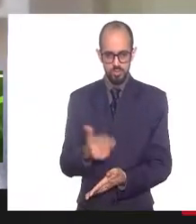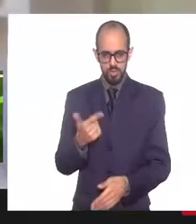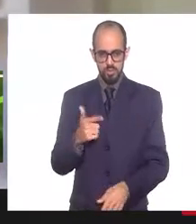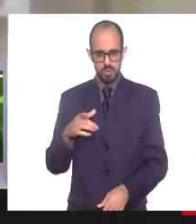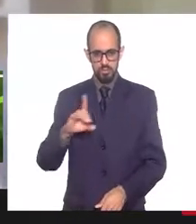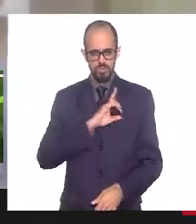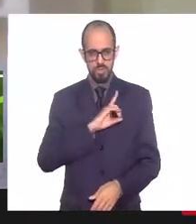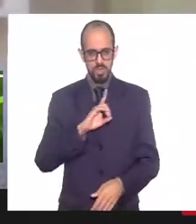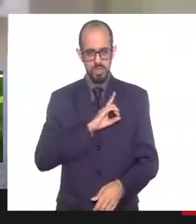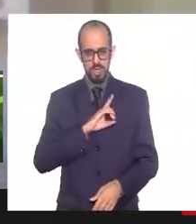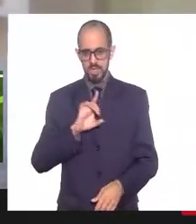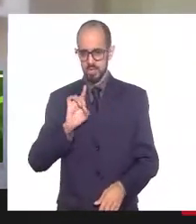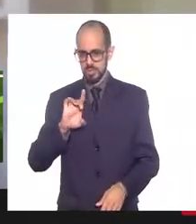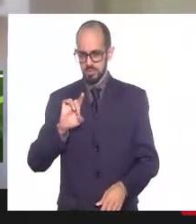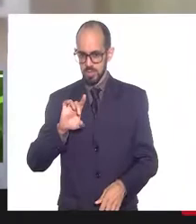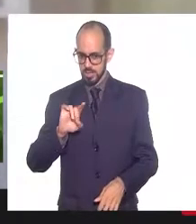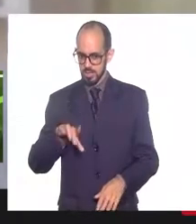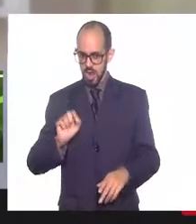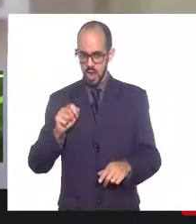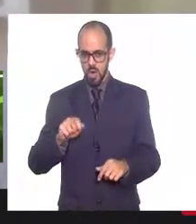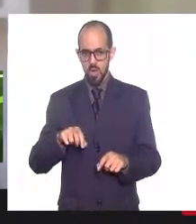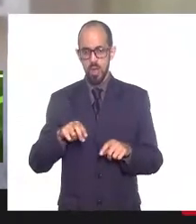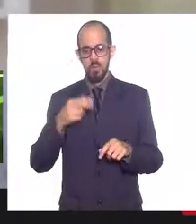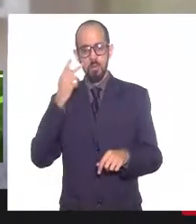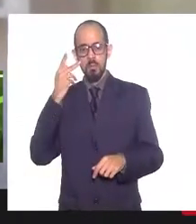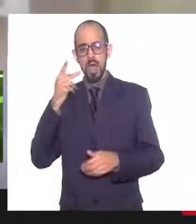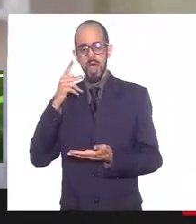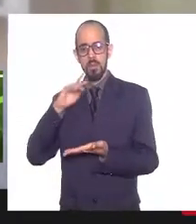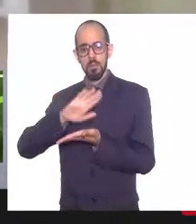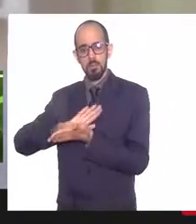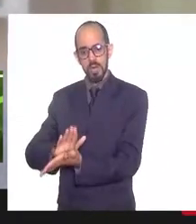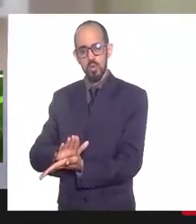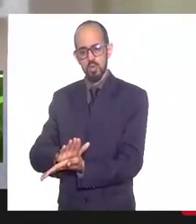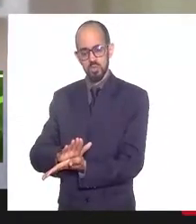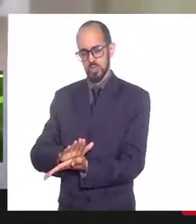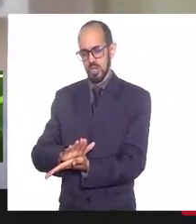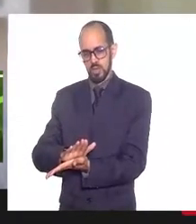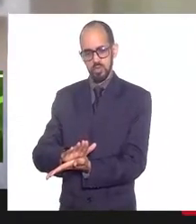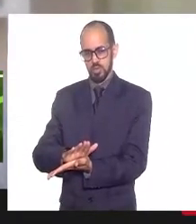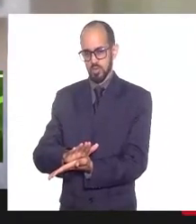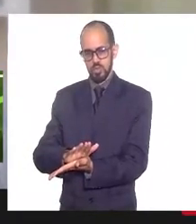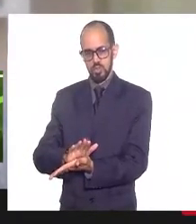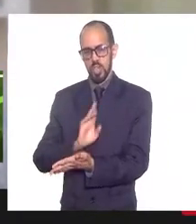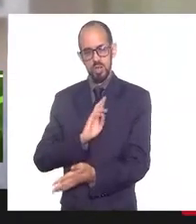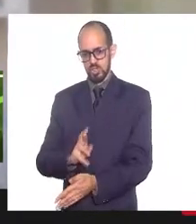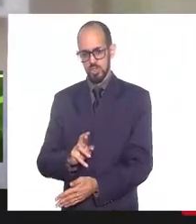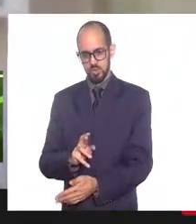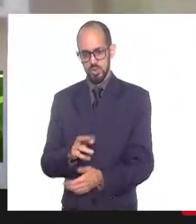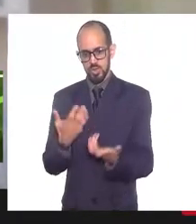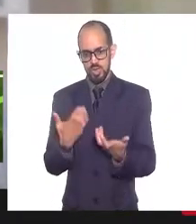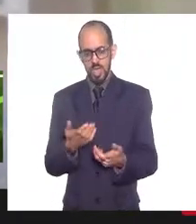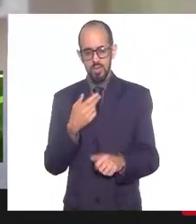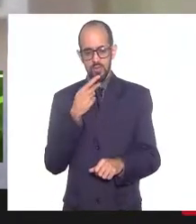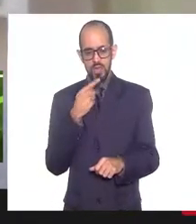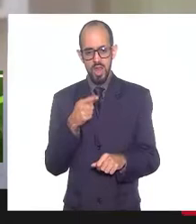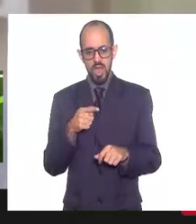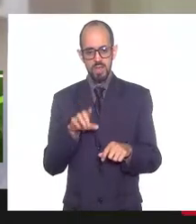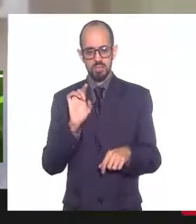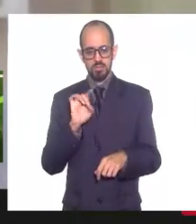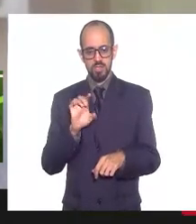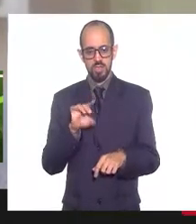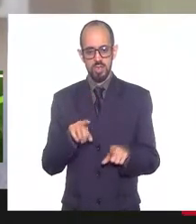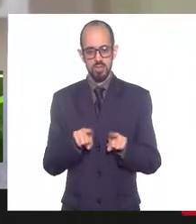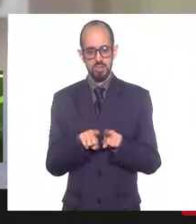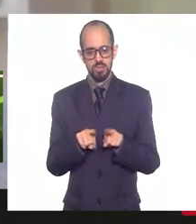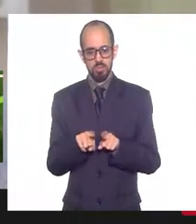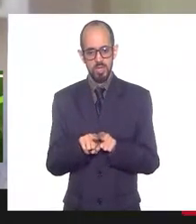referência especializados na questão da intolerância religiosa em nossa região. Quero chamar a atenção especial